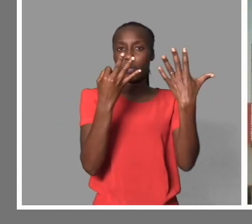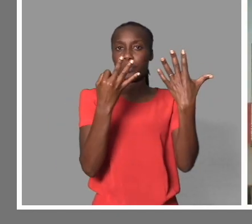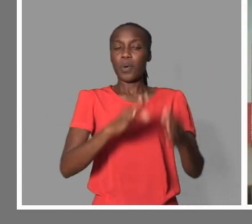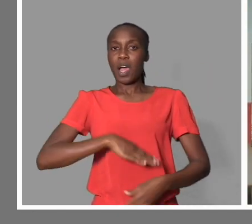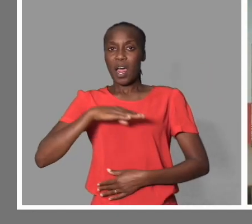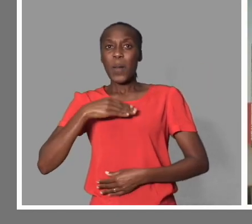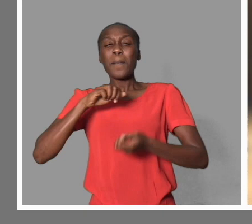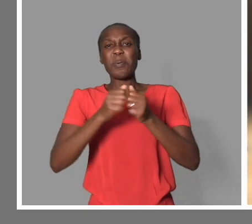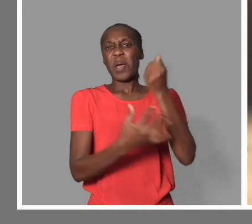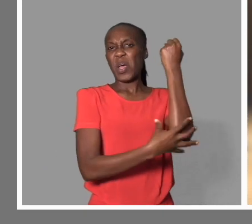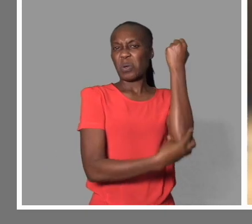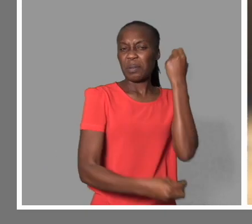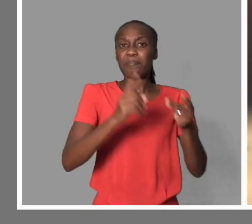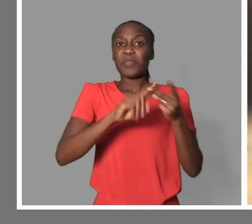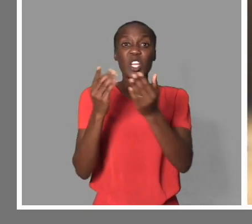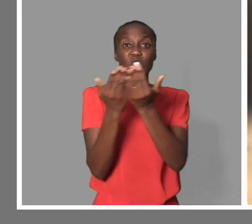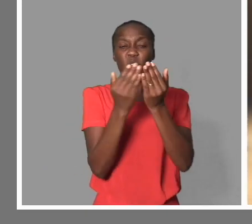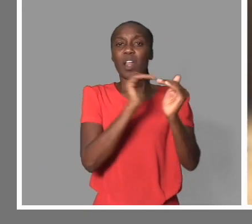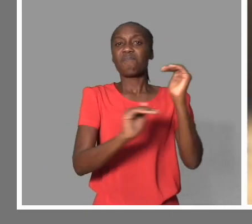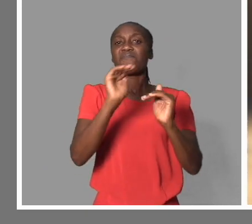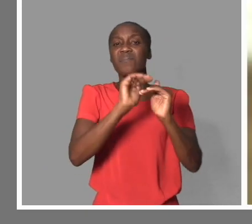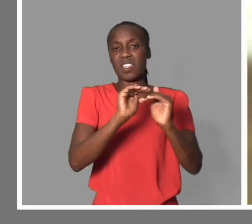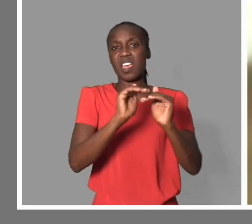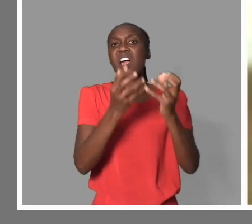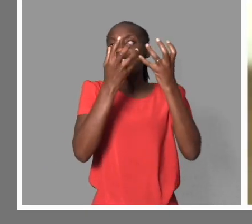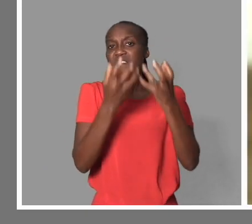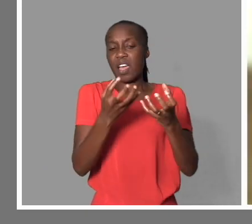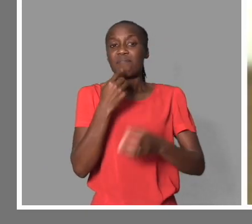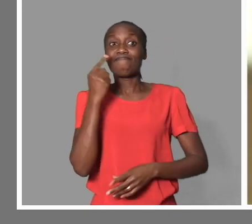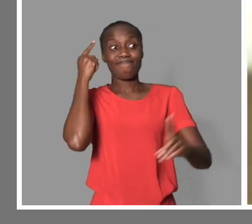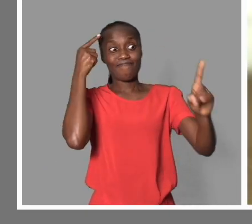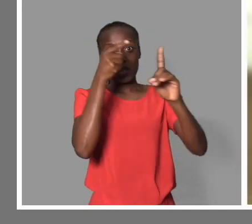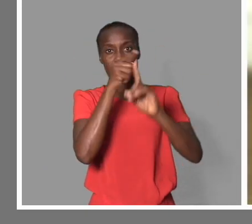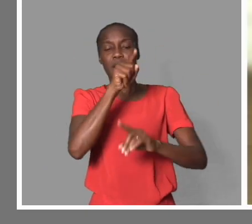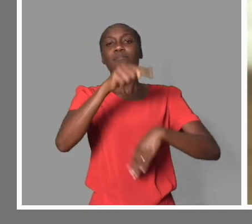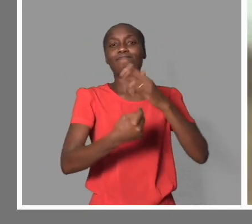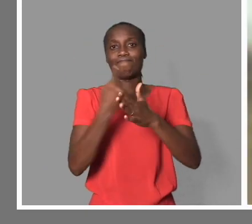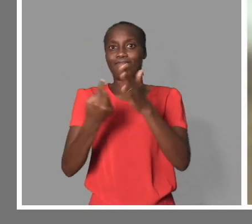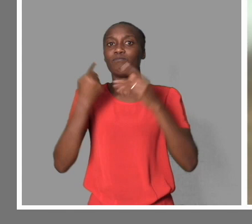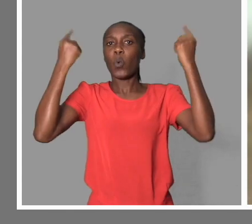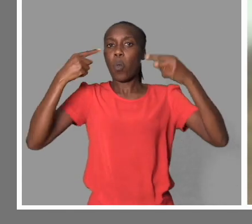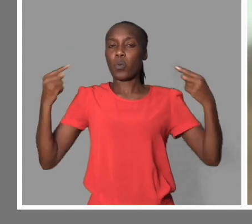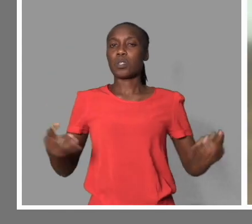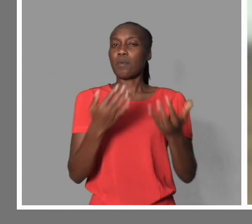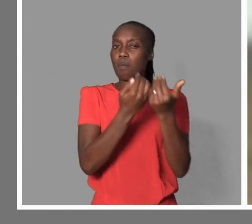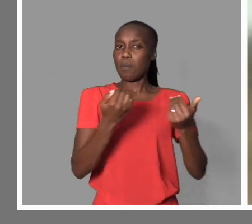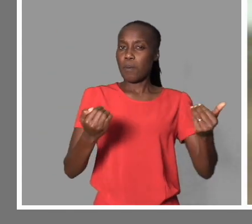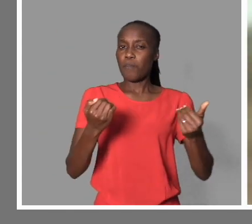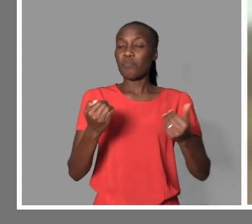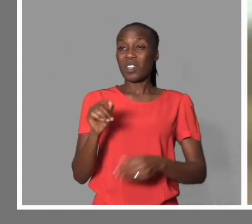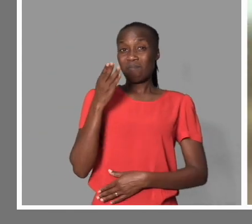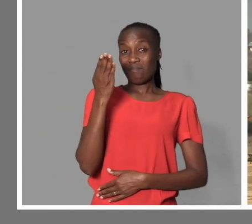dos 18 anos. A pobreza e a falta de escola do ensino secundário são apontadas como as principais